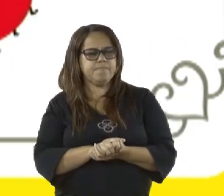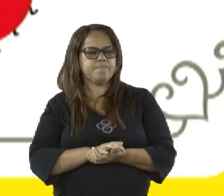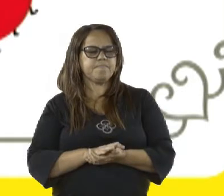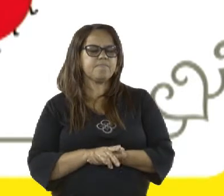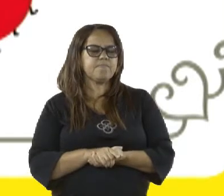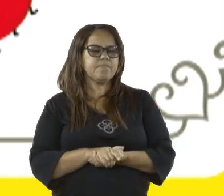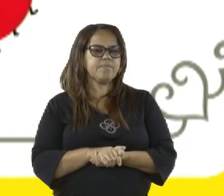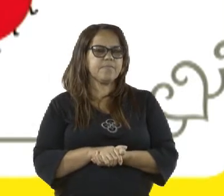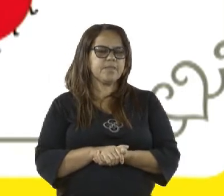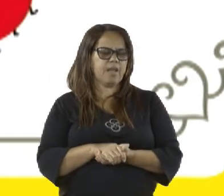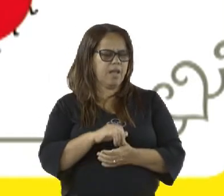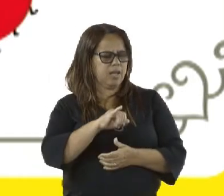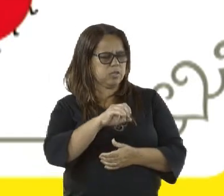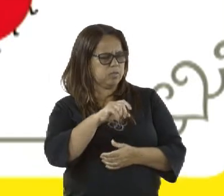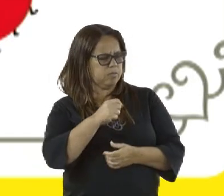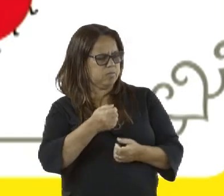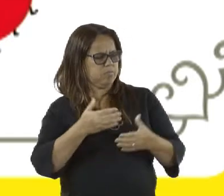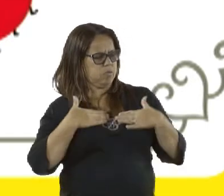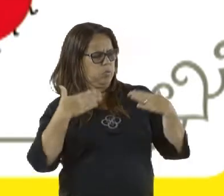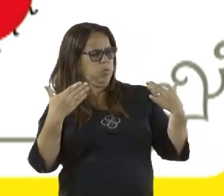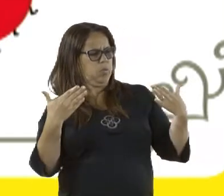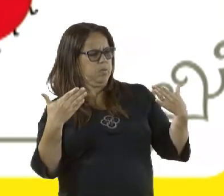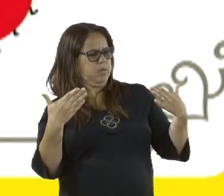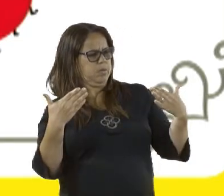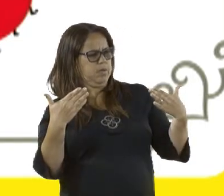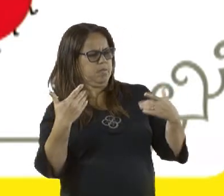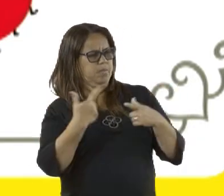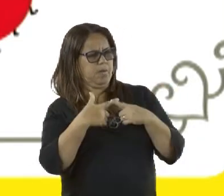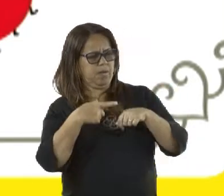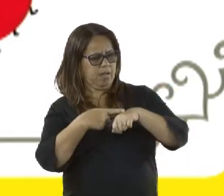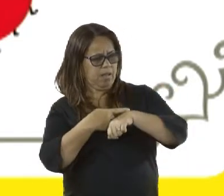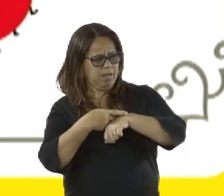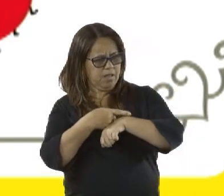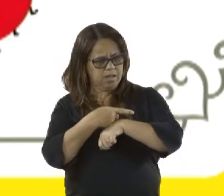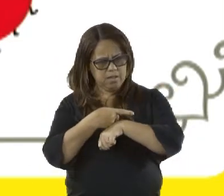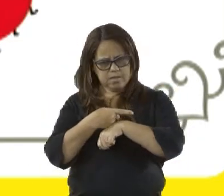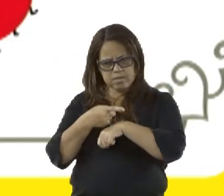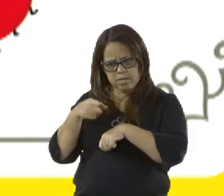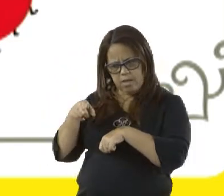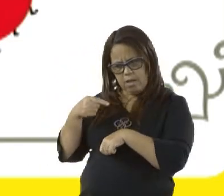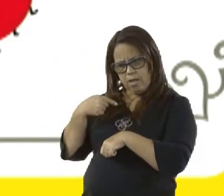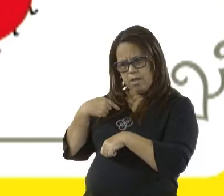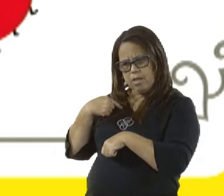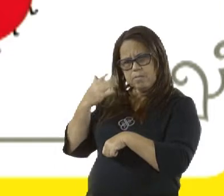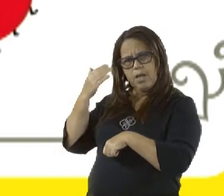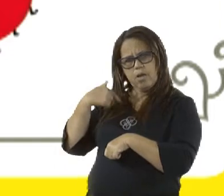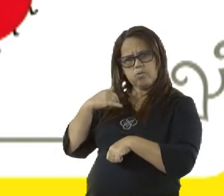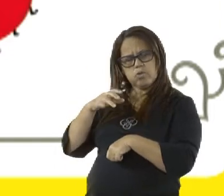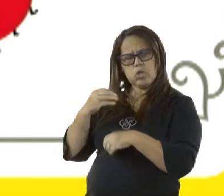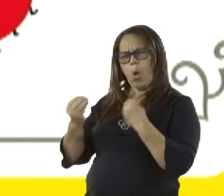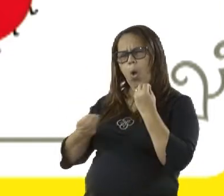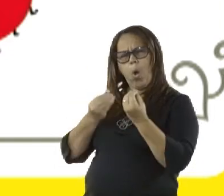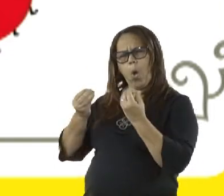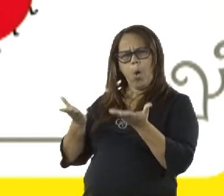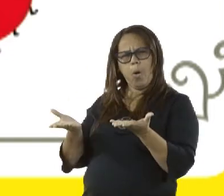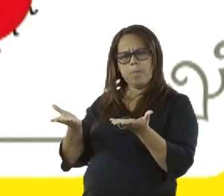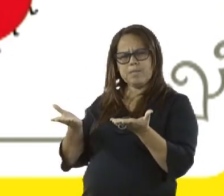comilona. A Joaninha ficou surpresa. Aquela lagarta a reconheceu como uma Joaninha. Como poderia?